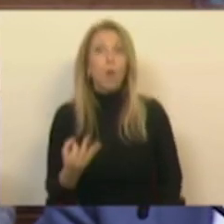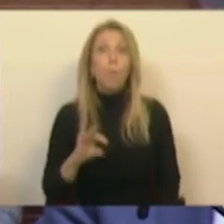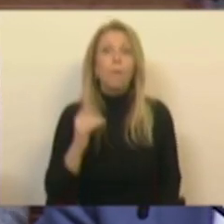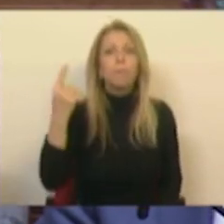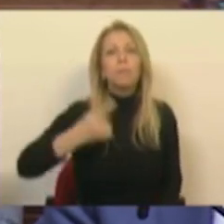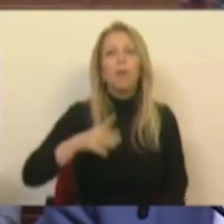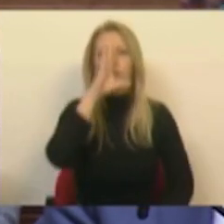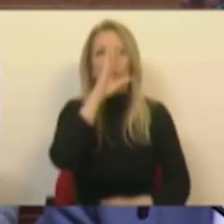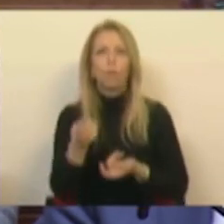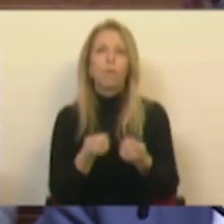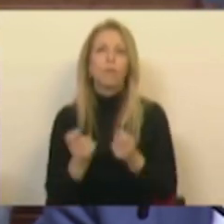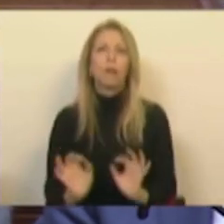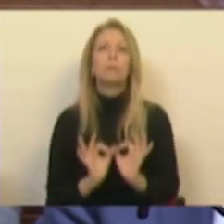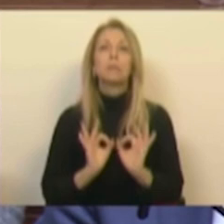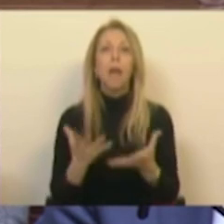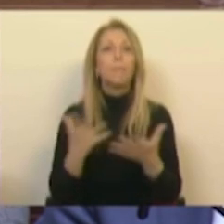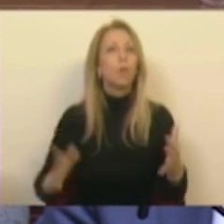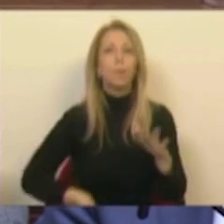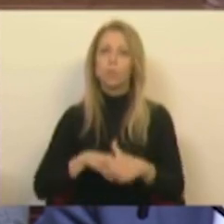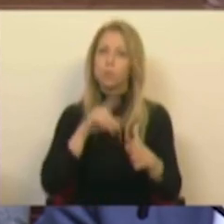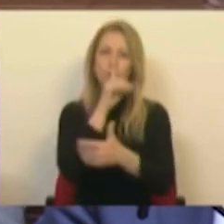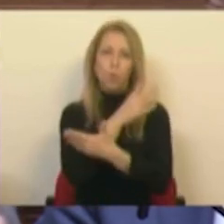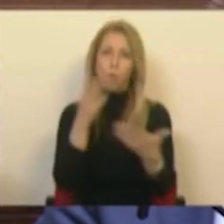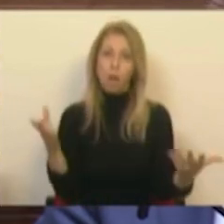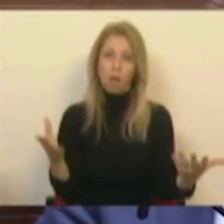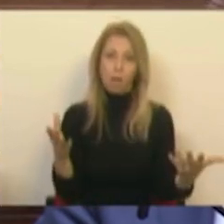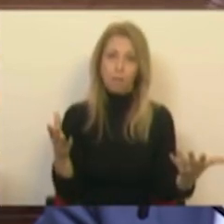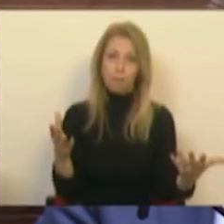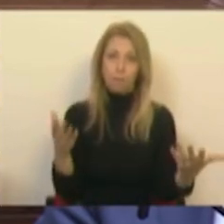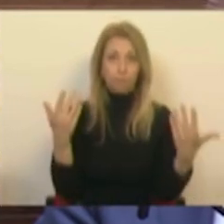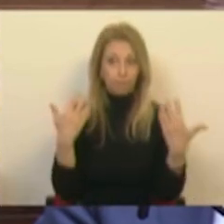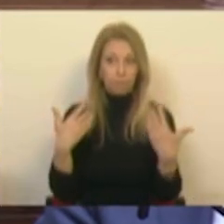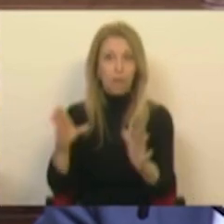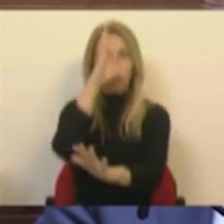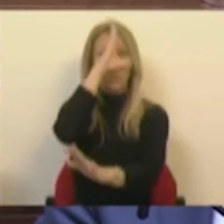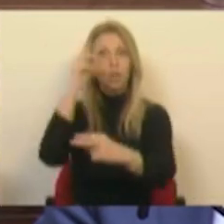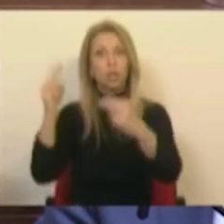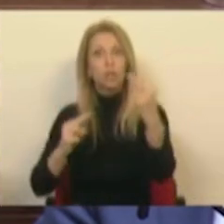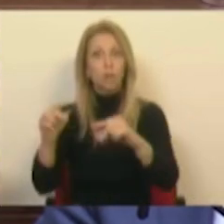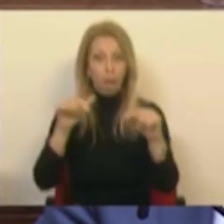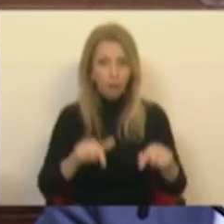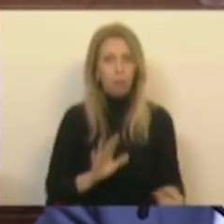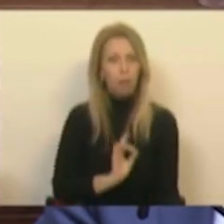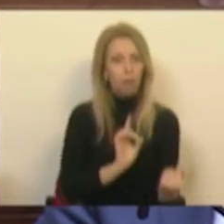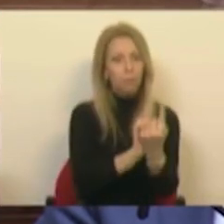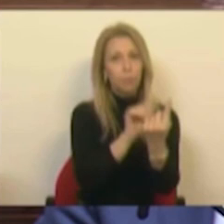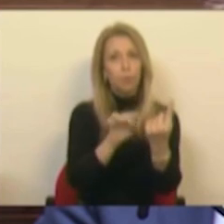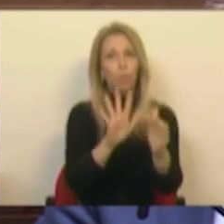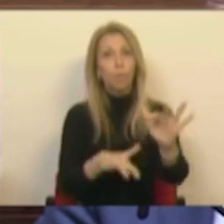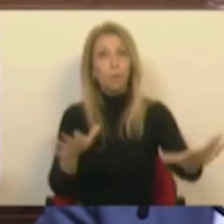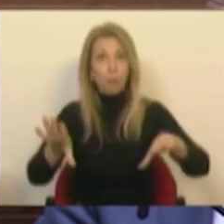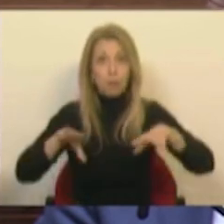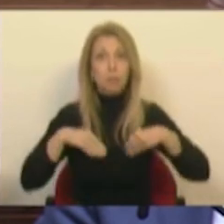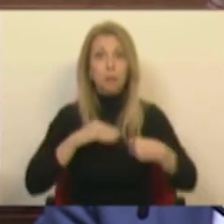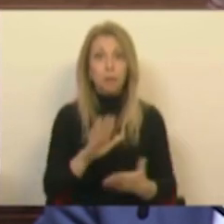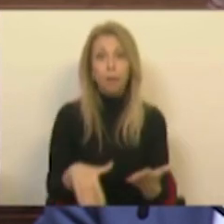se não tivesse maioria absoluta. Deixar o Ministro das Finanças ser ouvido aqui no Parlamento, aceitar a proposta